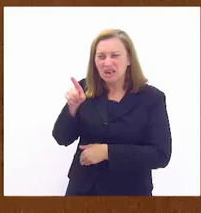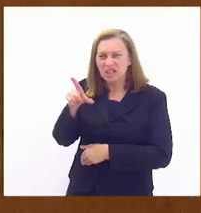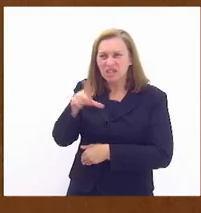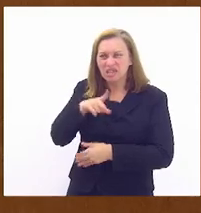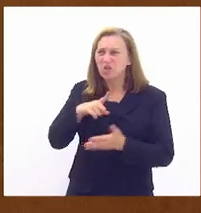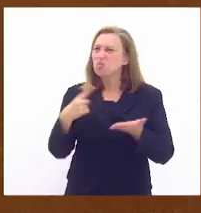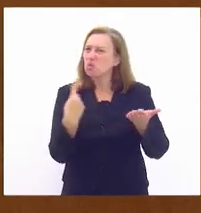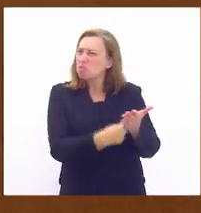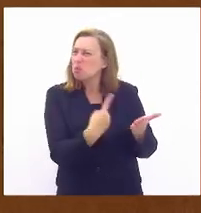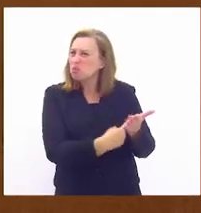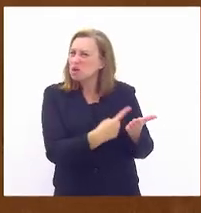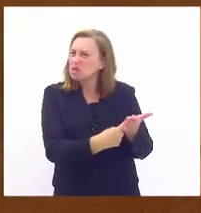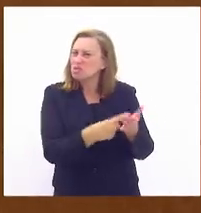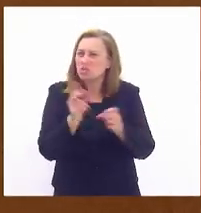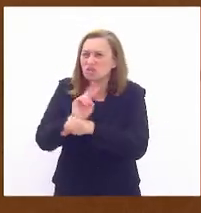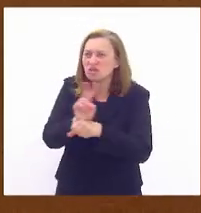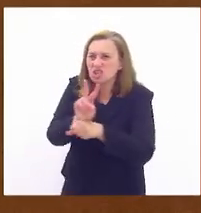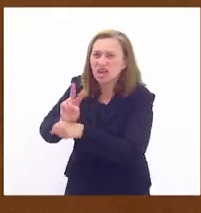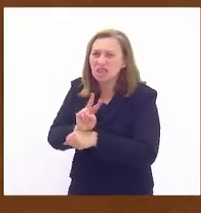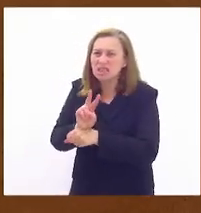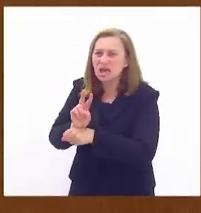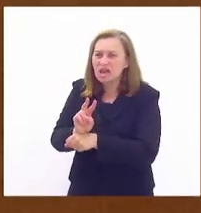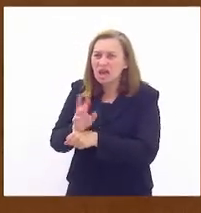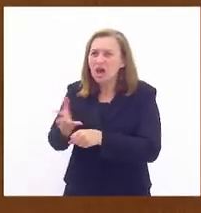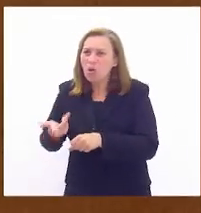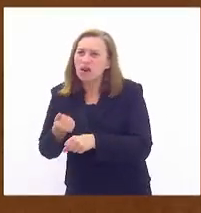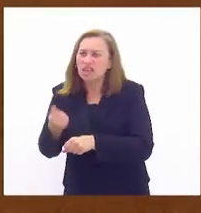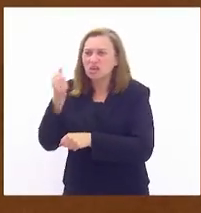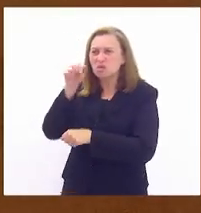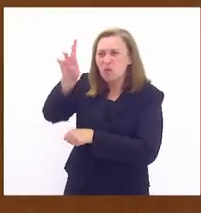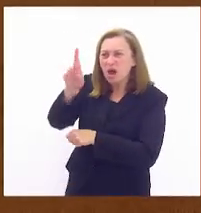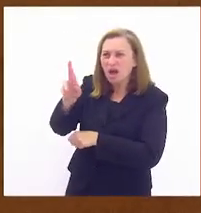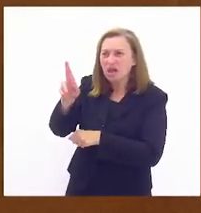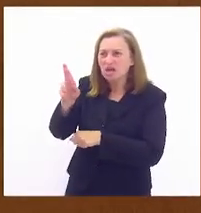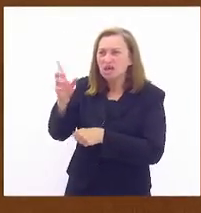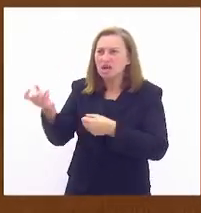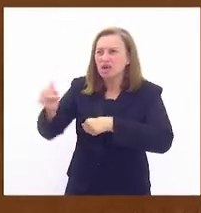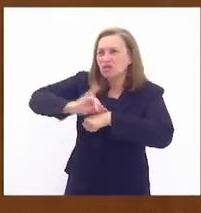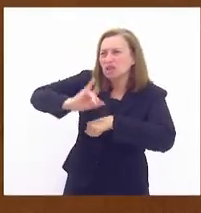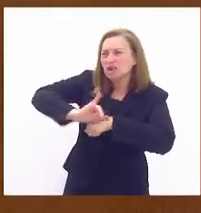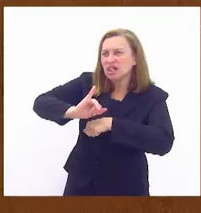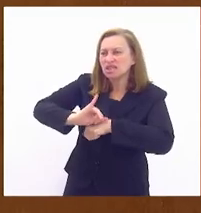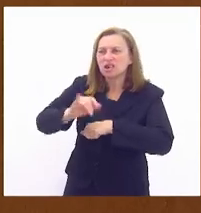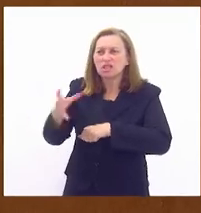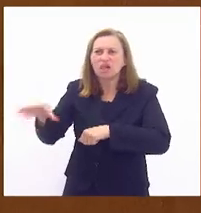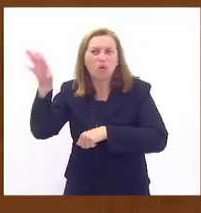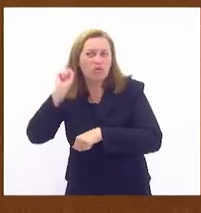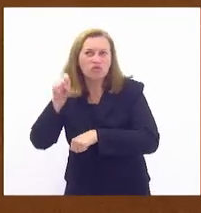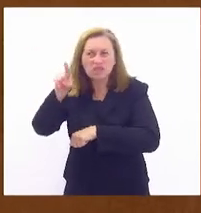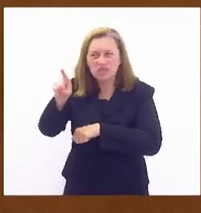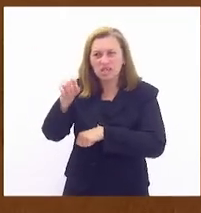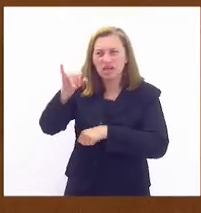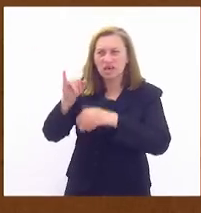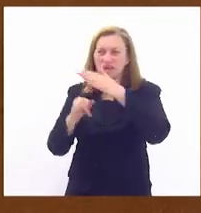comprometimento de fiscalizar a qualidade do ar na cidade de Volta Redonda. Eu quero ouvir você como ideia, representante, por favor.